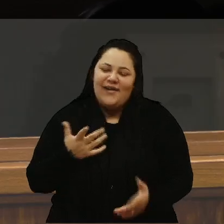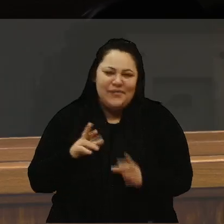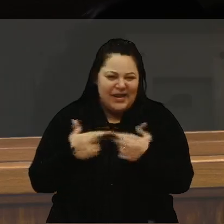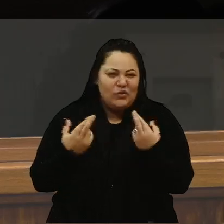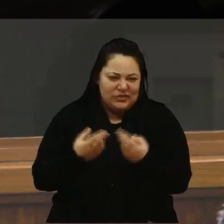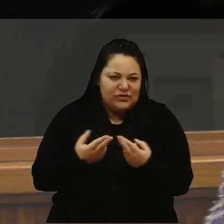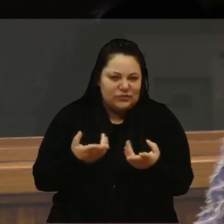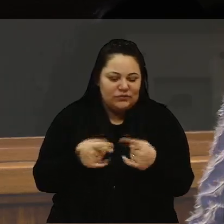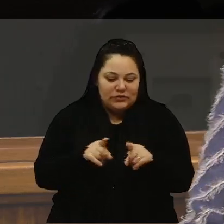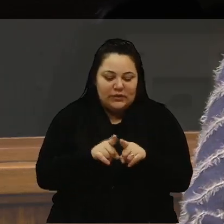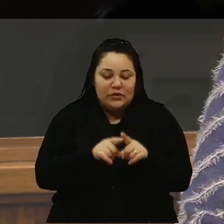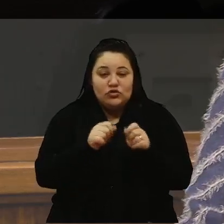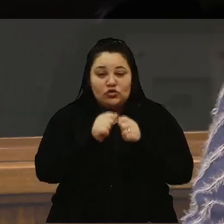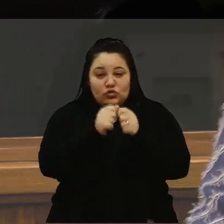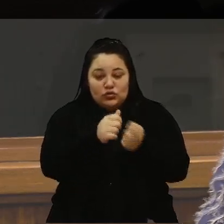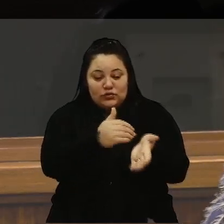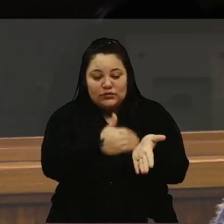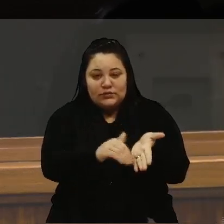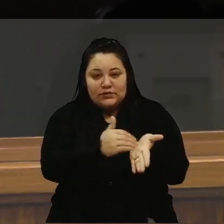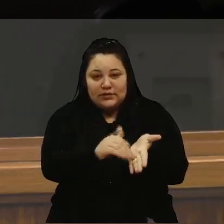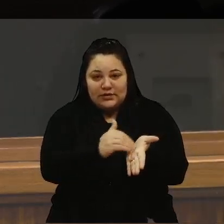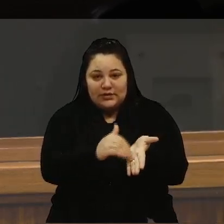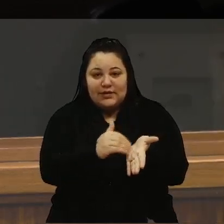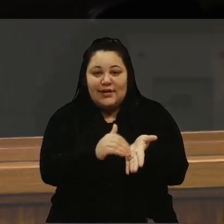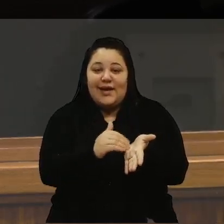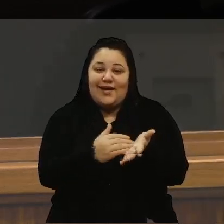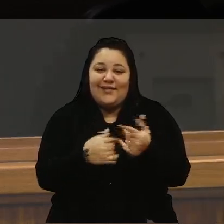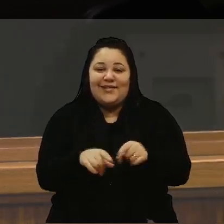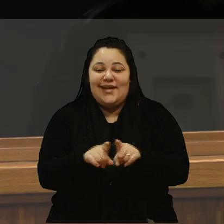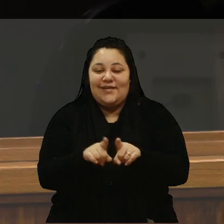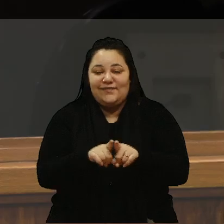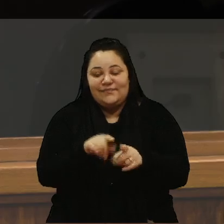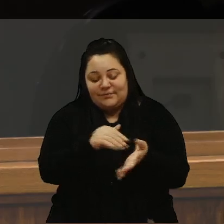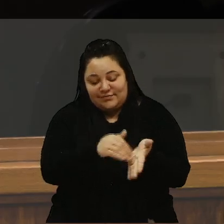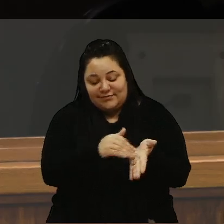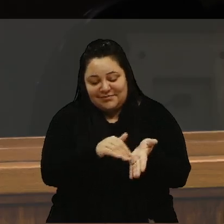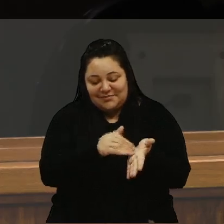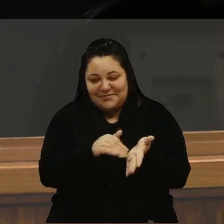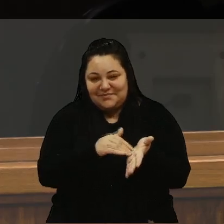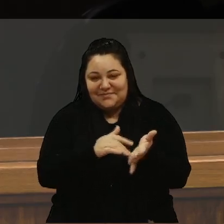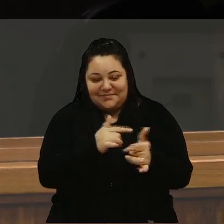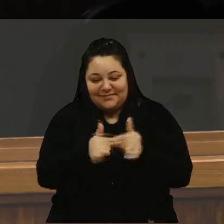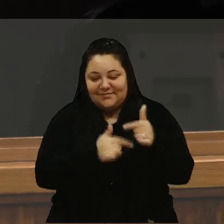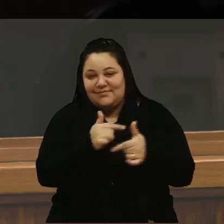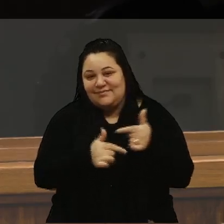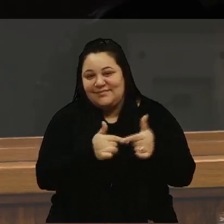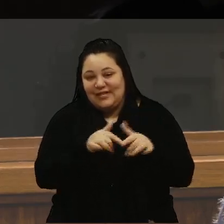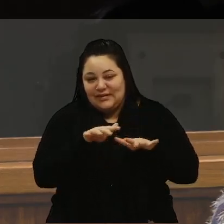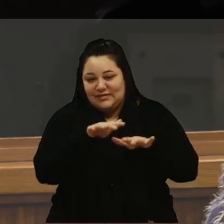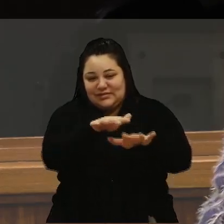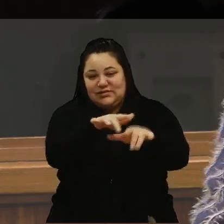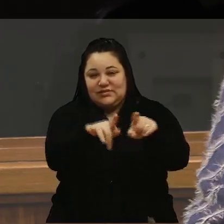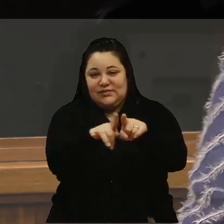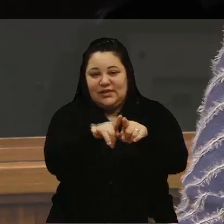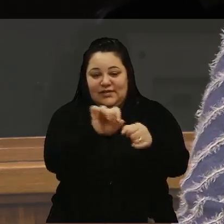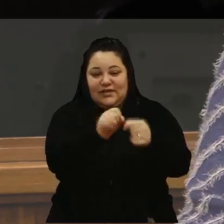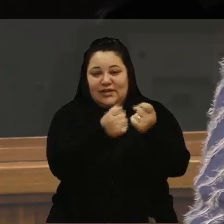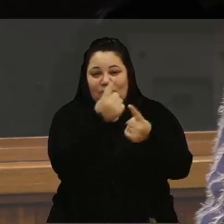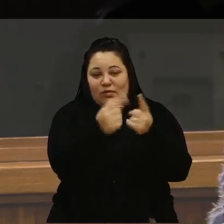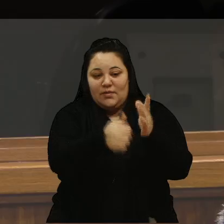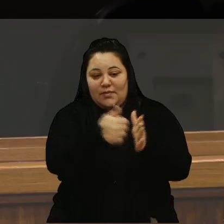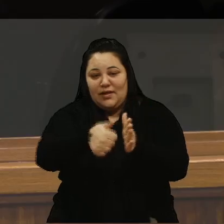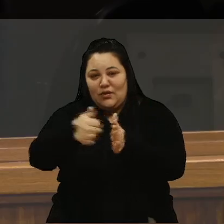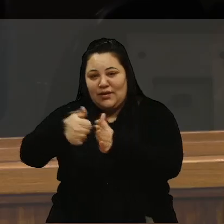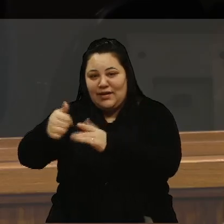o secretário de Trânsito, onde a comunidade inteira estava reivindicando melhorias